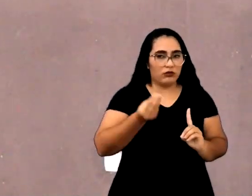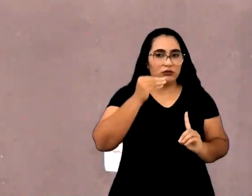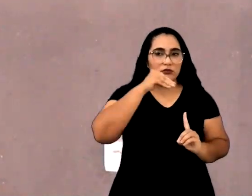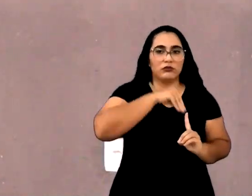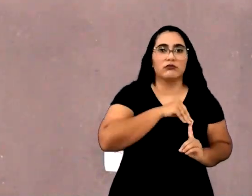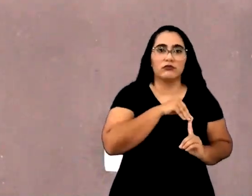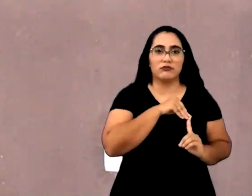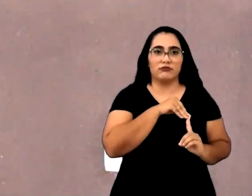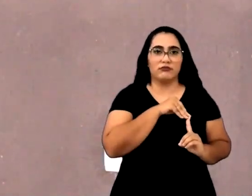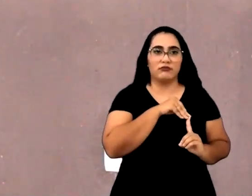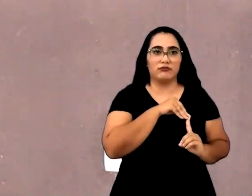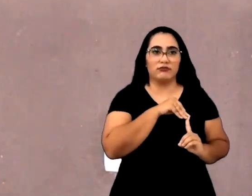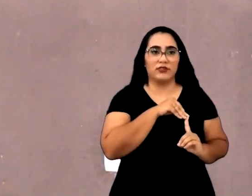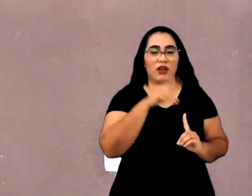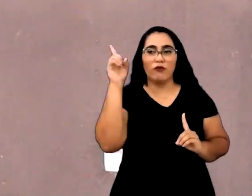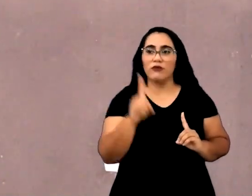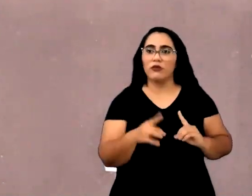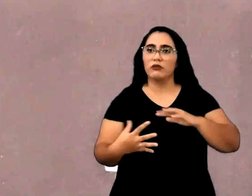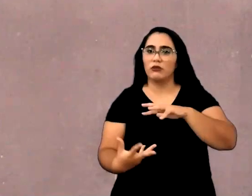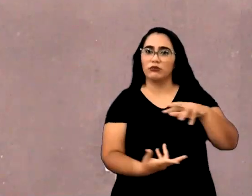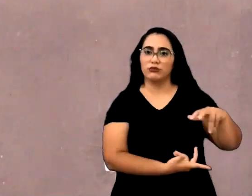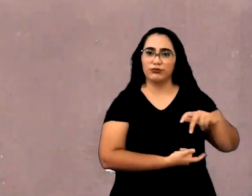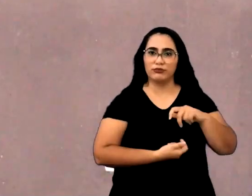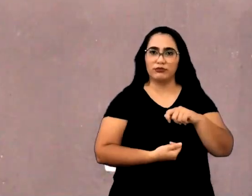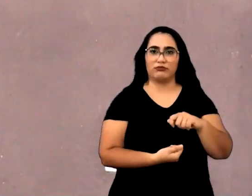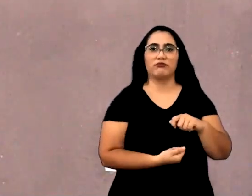E havia esse mundo,